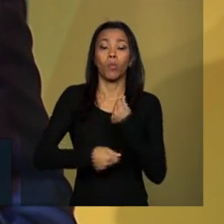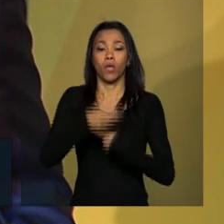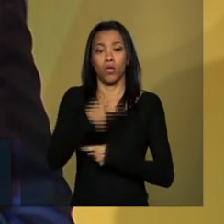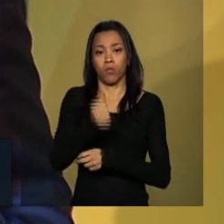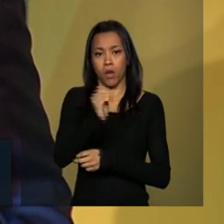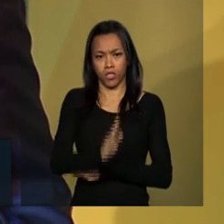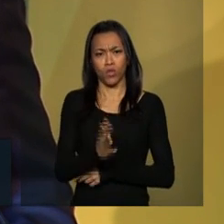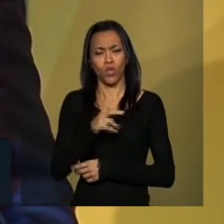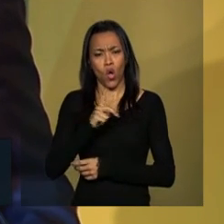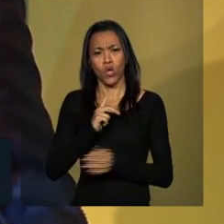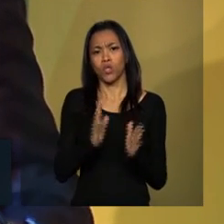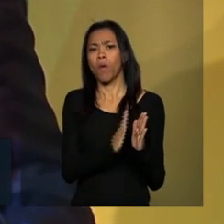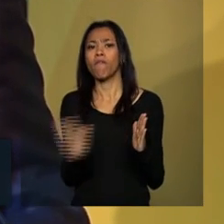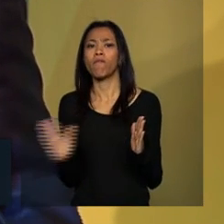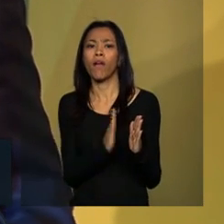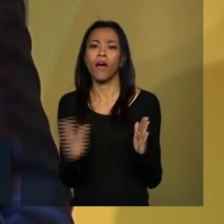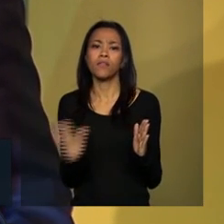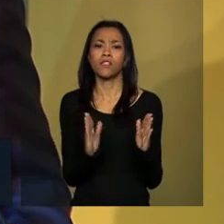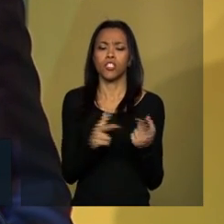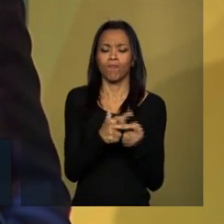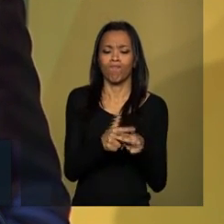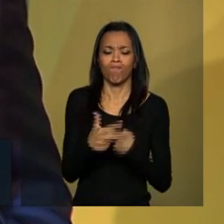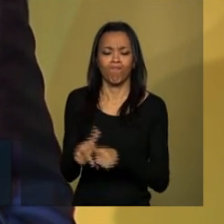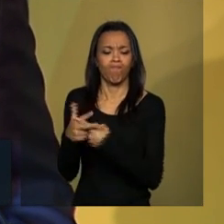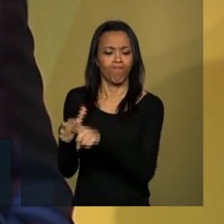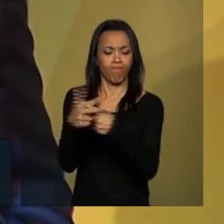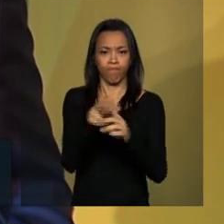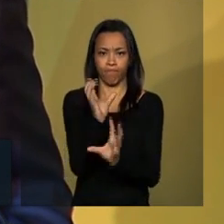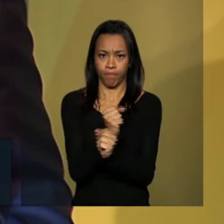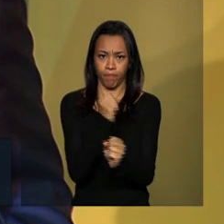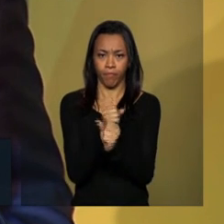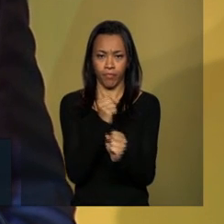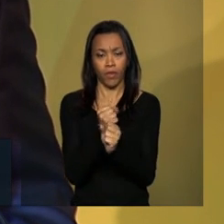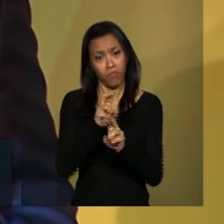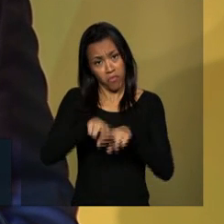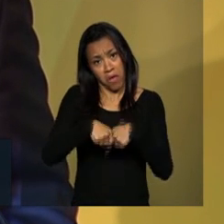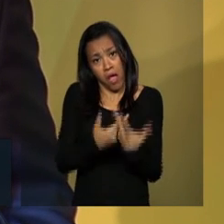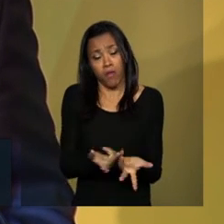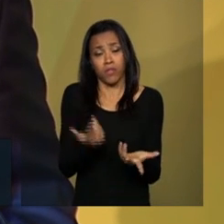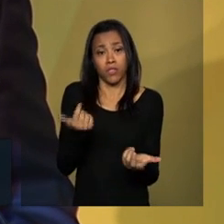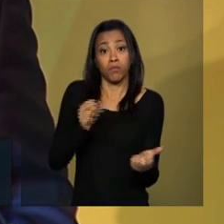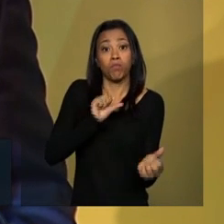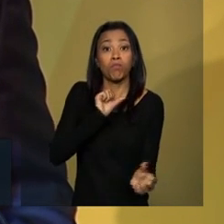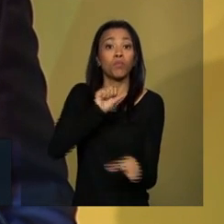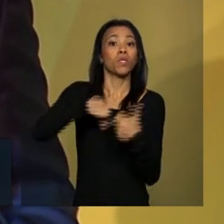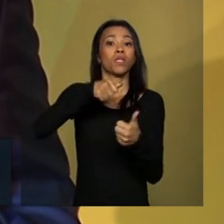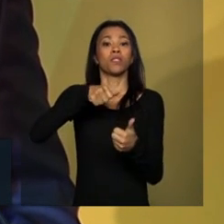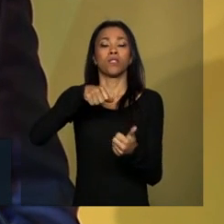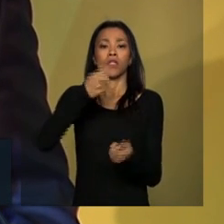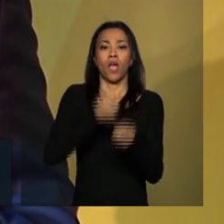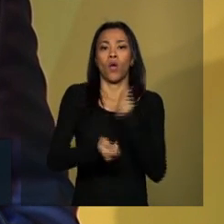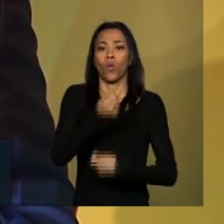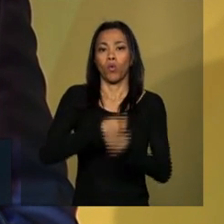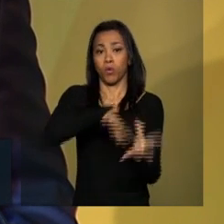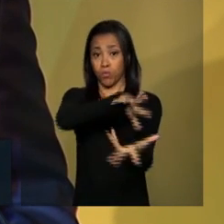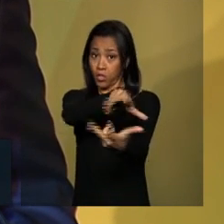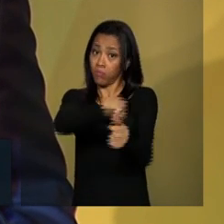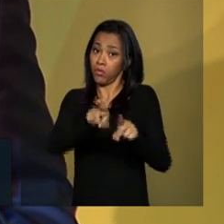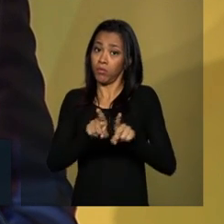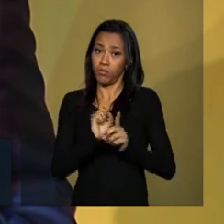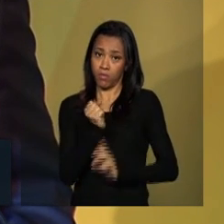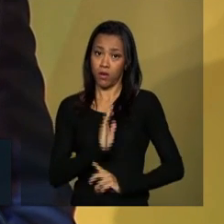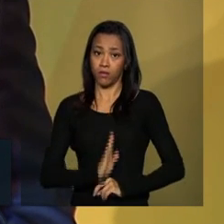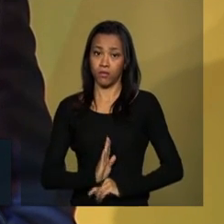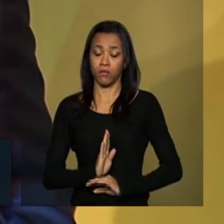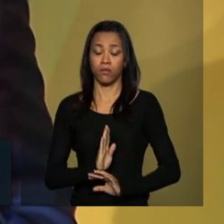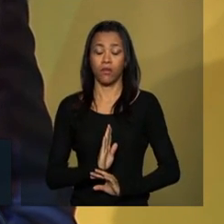ajuste. Estamos numa fase de transição por causa das mudanças na economia mundial e as mudanças no Brasil em si. Há